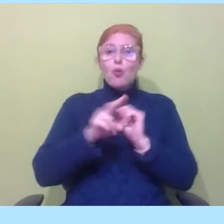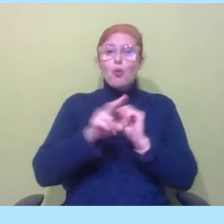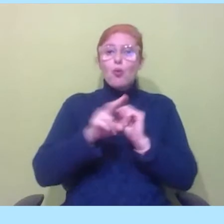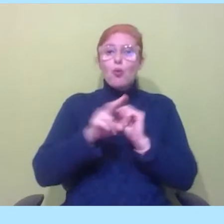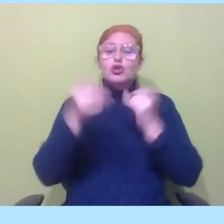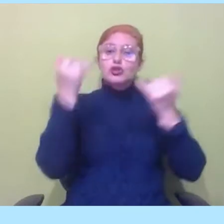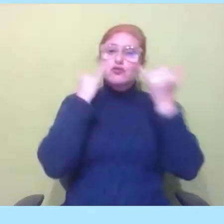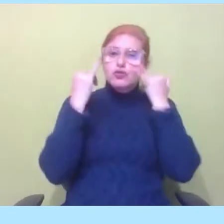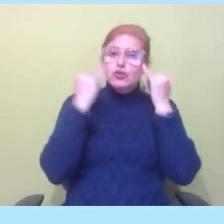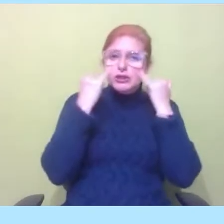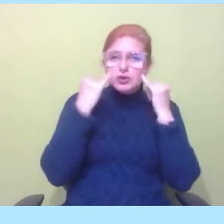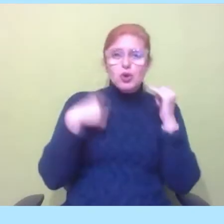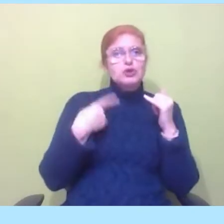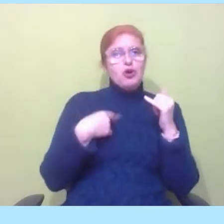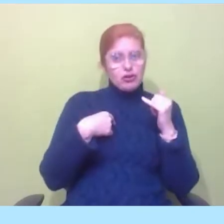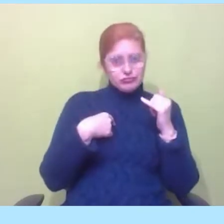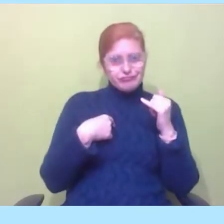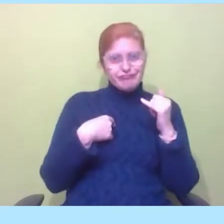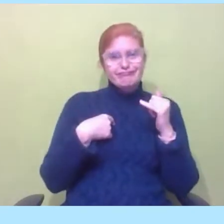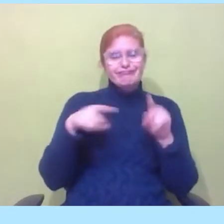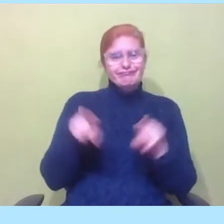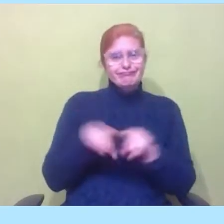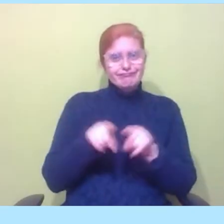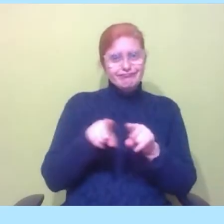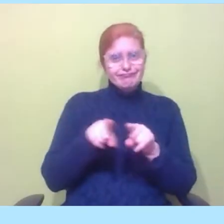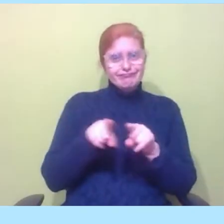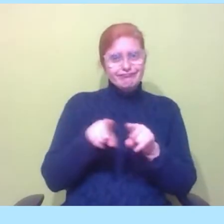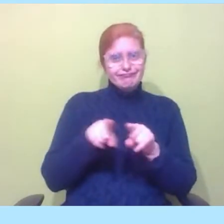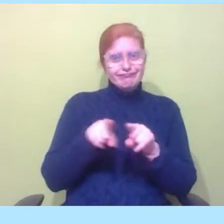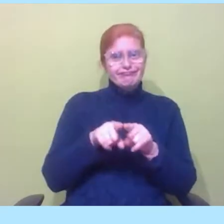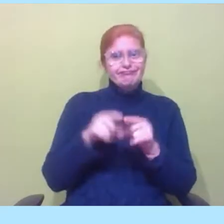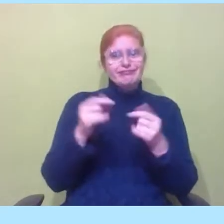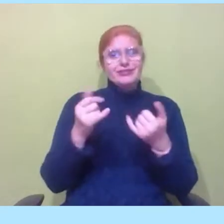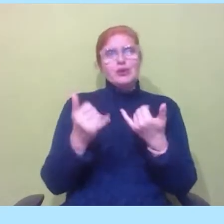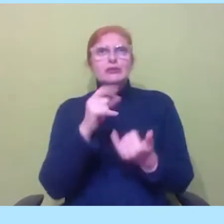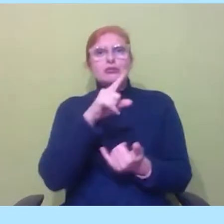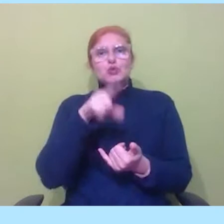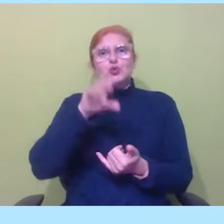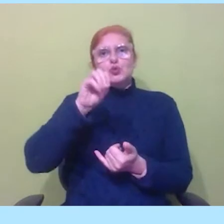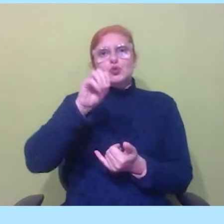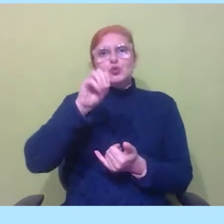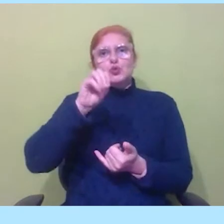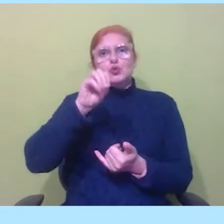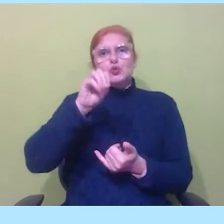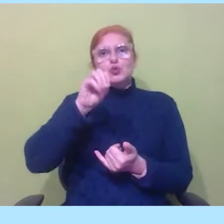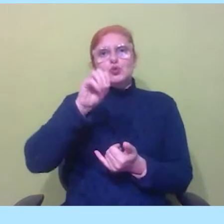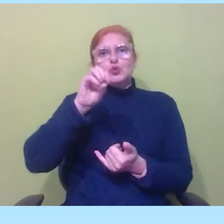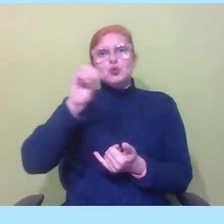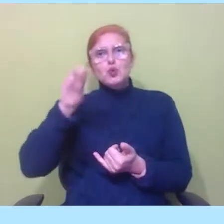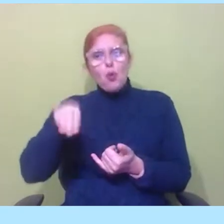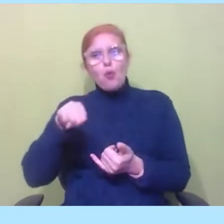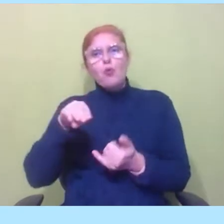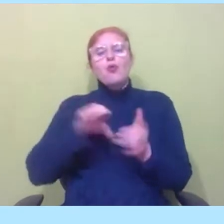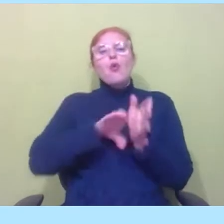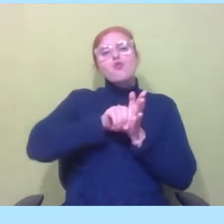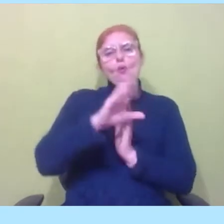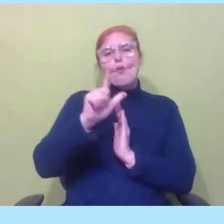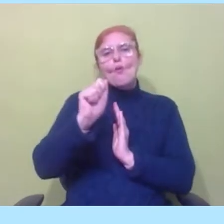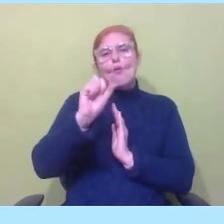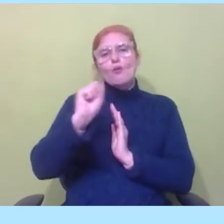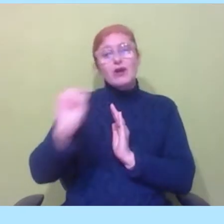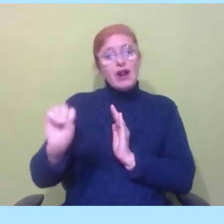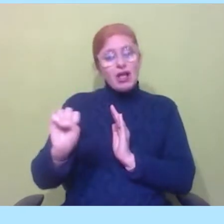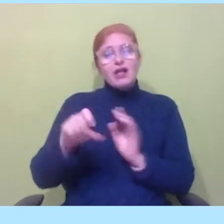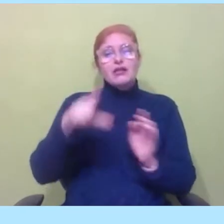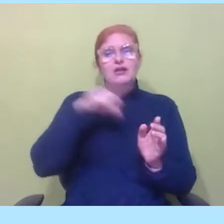sobre o Zoom, por exemplo, sobre o Google Class, a gente tem um cenário em que,